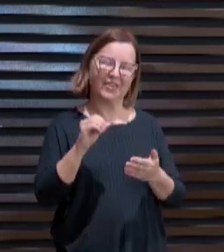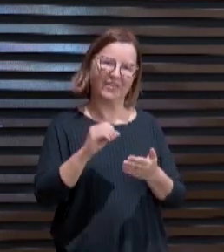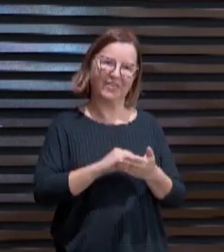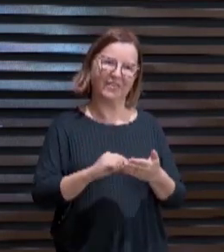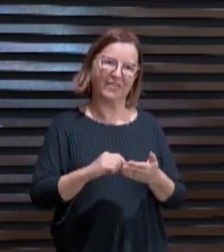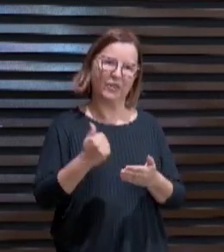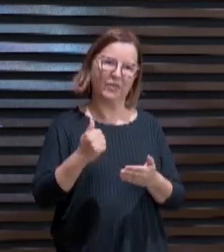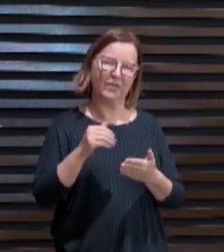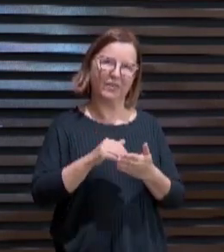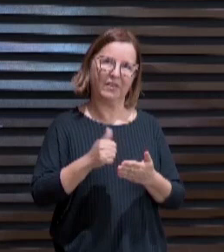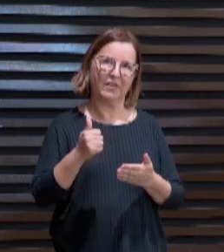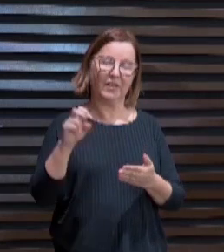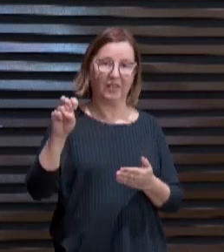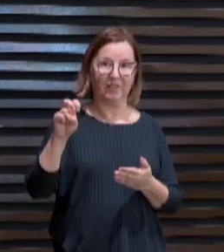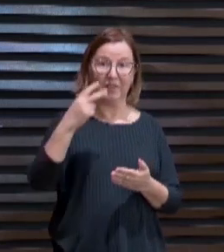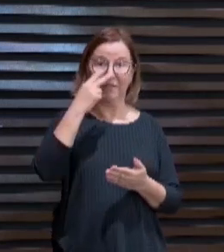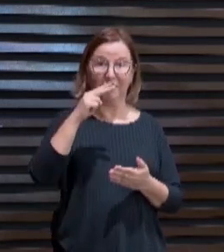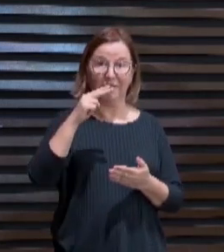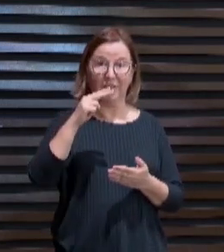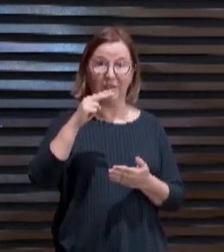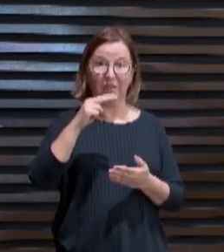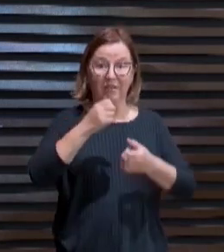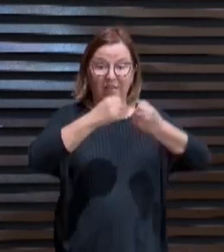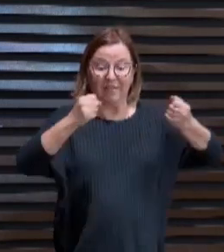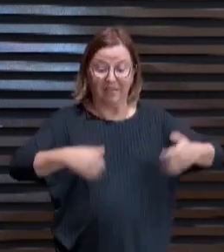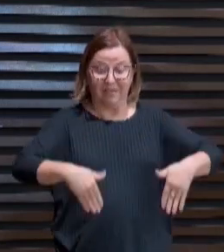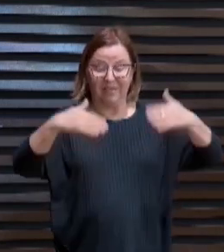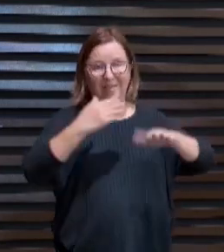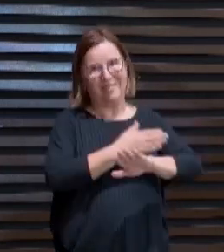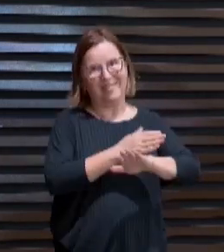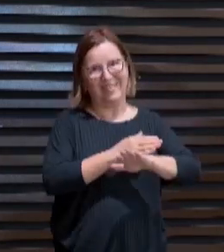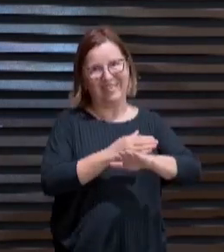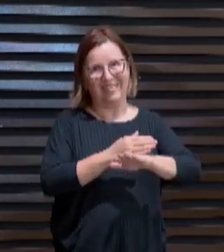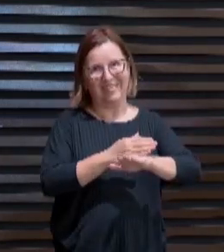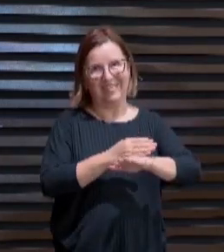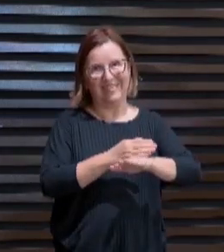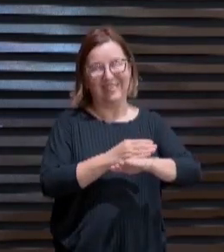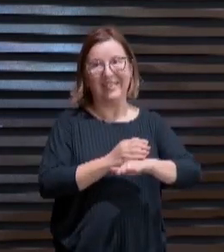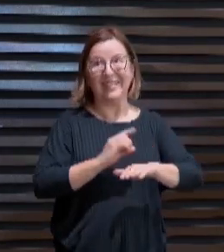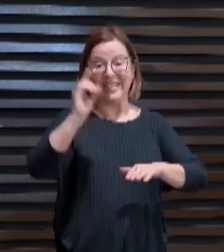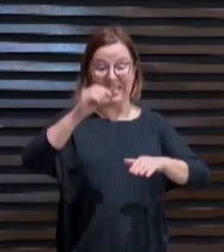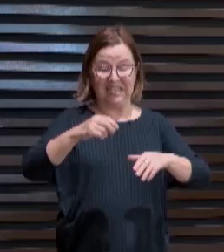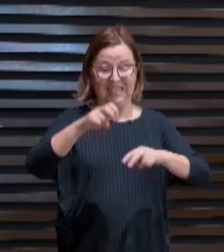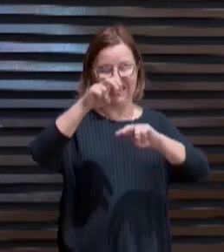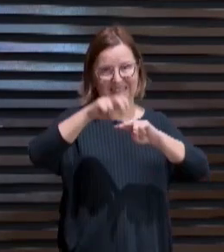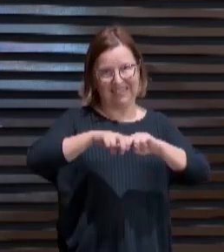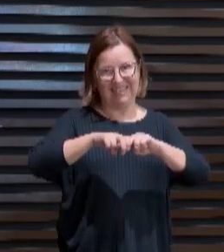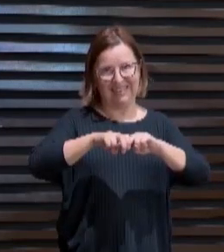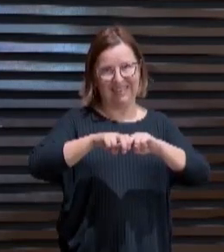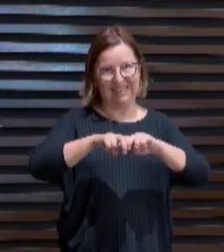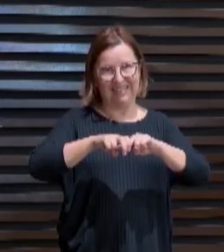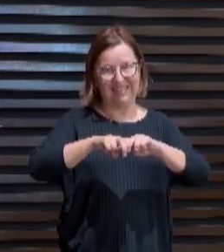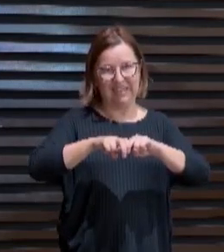15. Vi um grande trono branco, e aquele que nele se assenta, de cuja presença